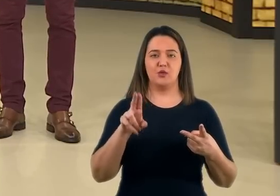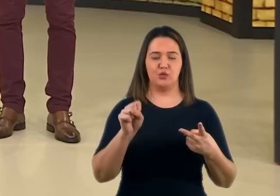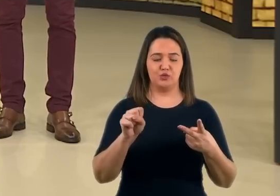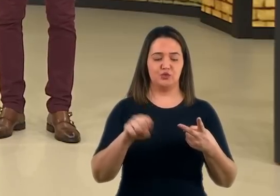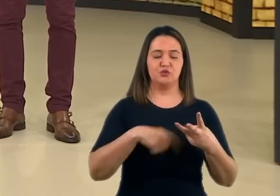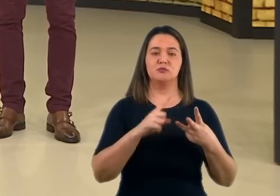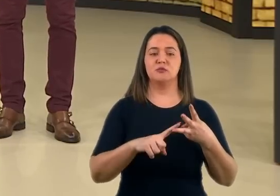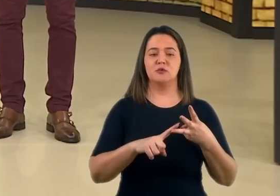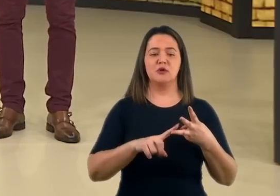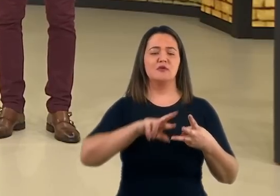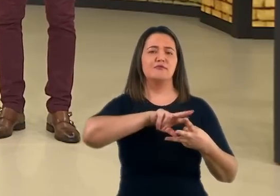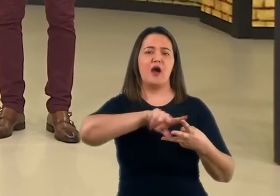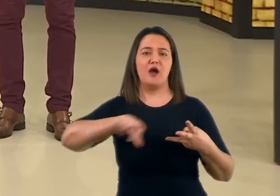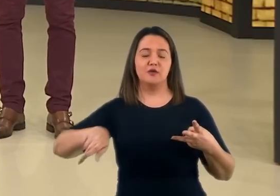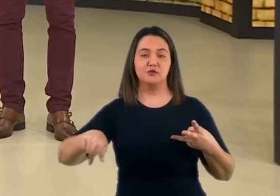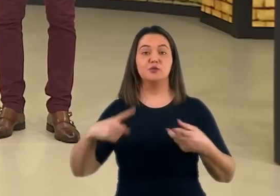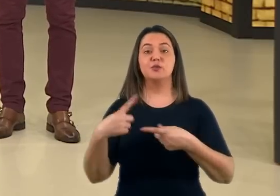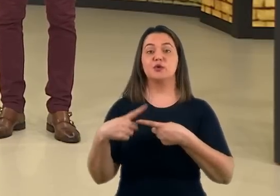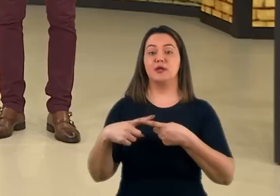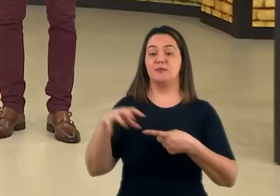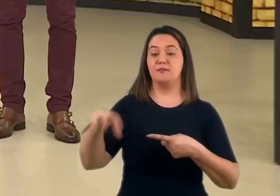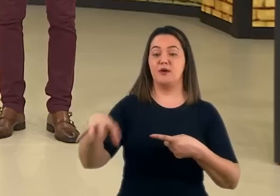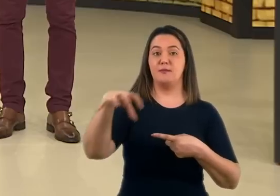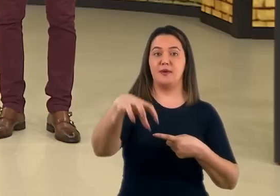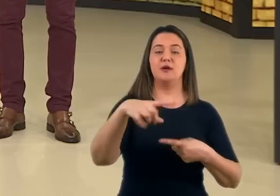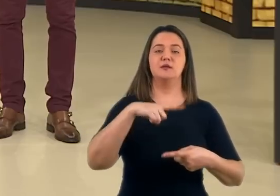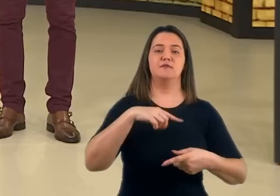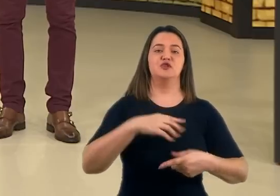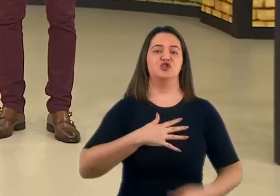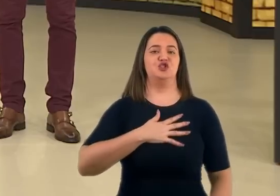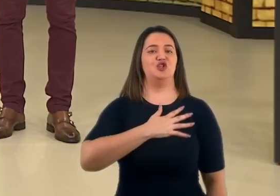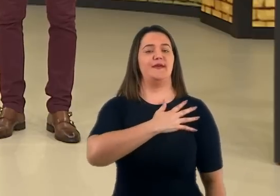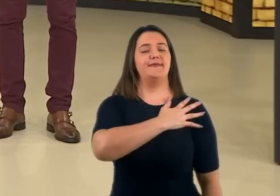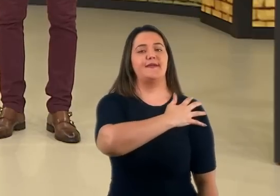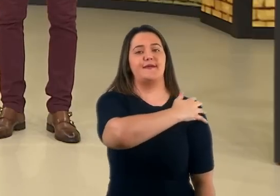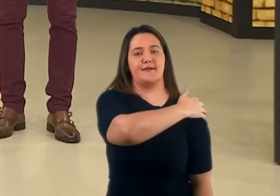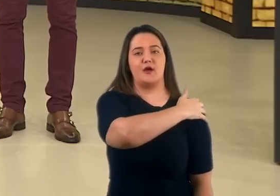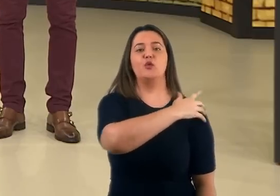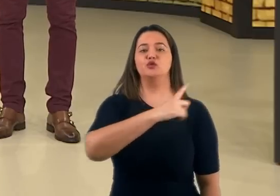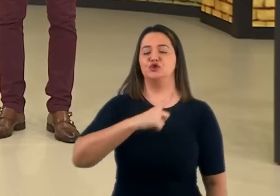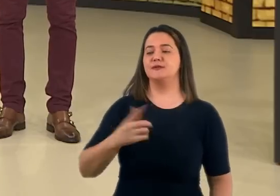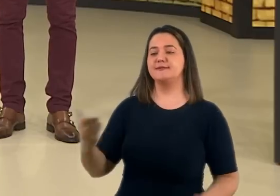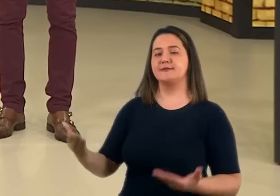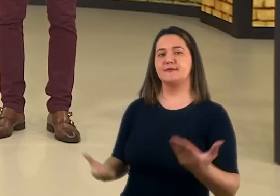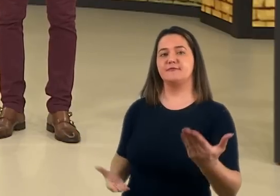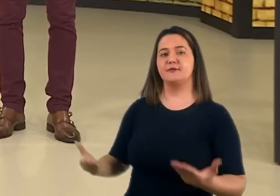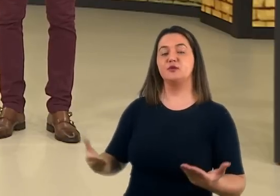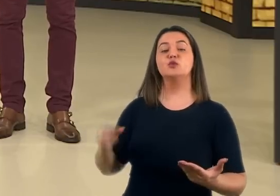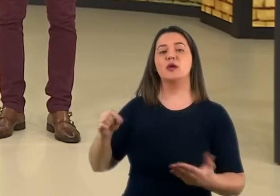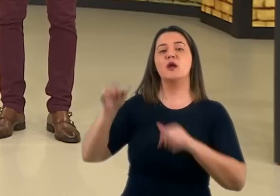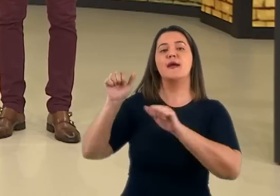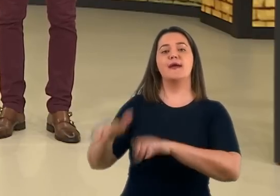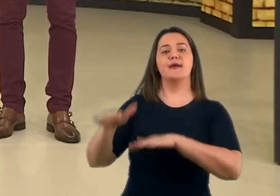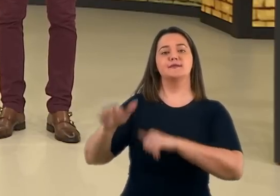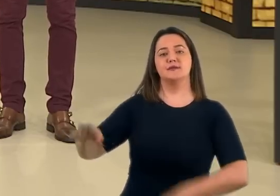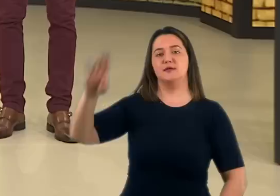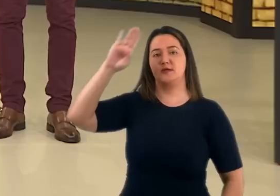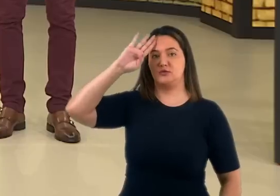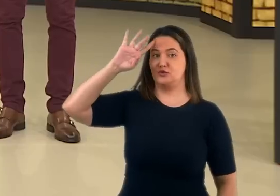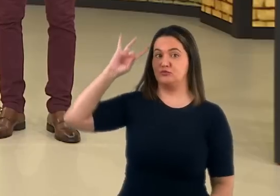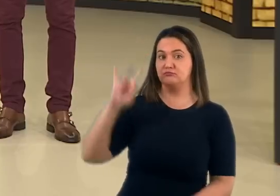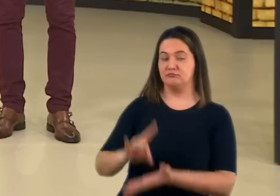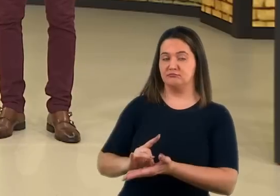Aliás, os 2 primeiros foram estabelecidos pelos generais que haviam servido no exército original de